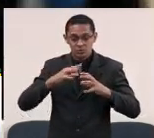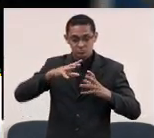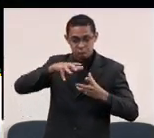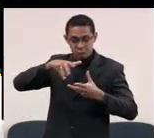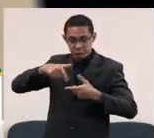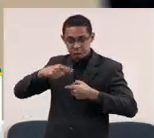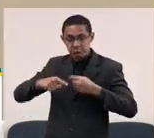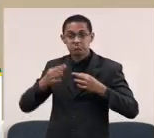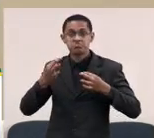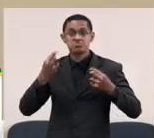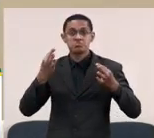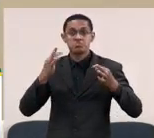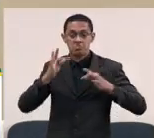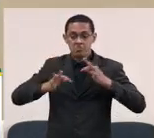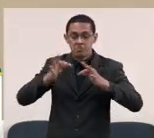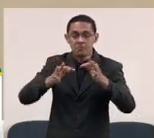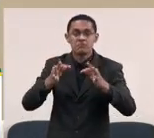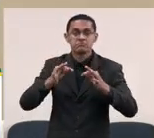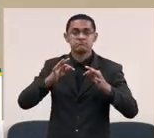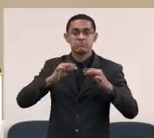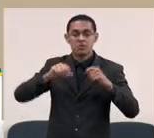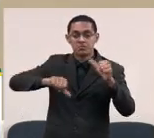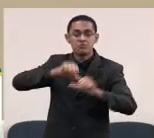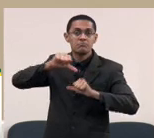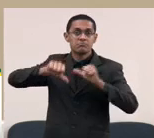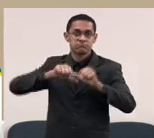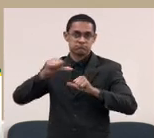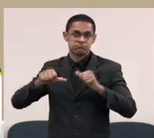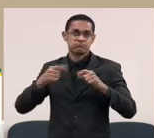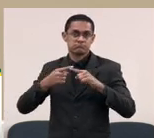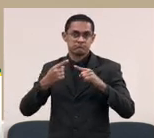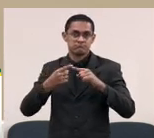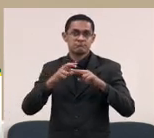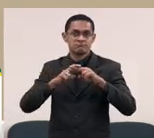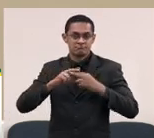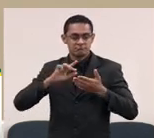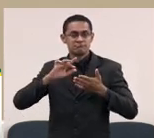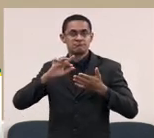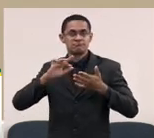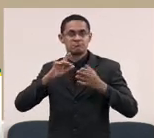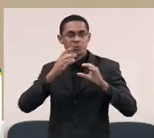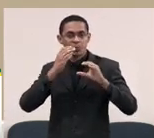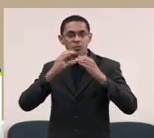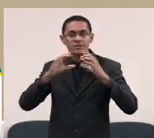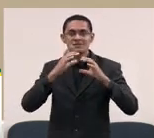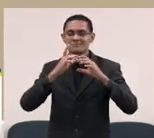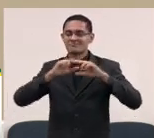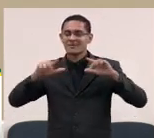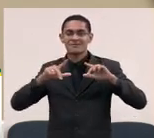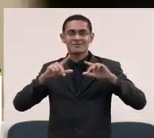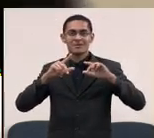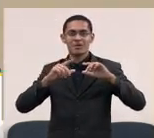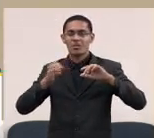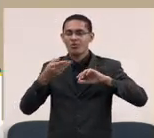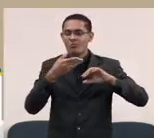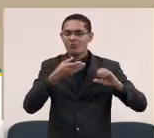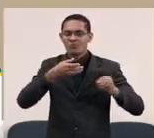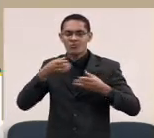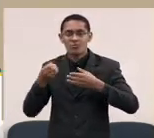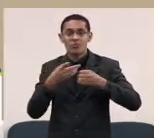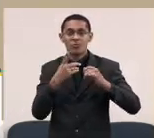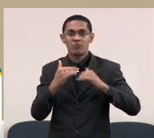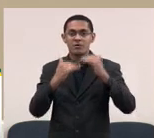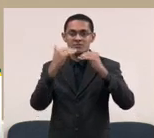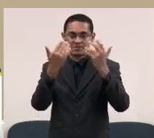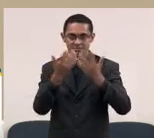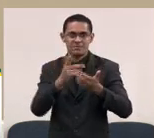global, tecnológica, intensificada pela revolução dos meios de comunicação, mas, em muitas partes, bom